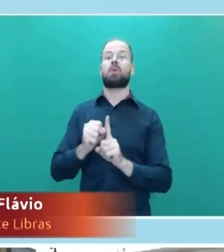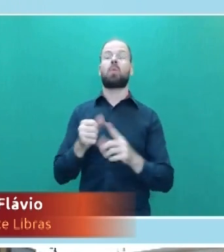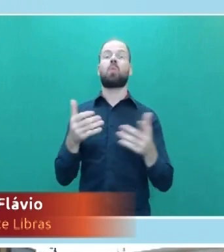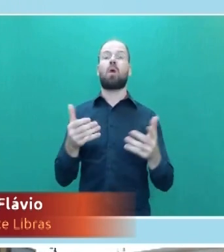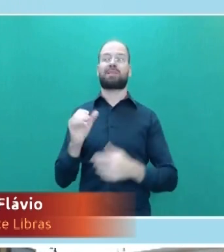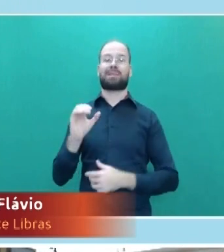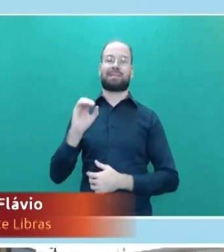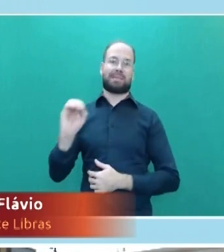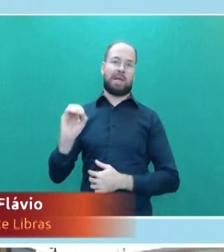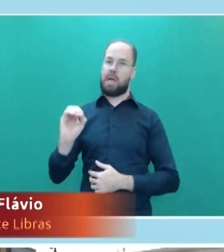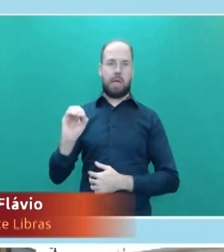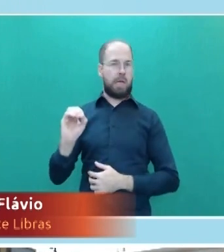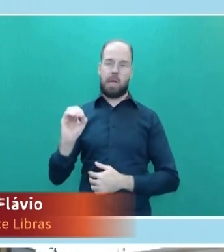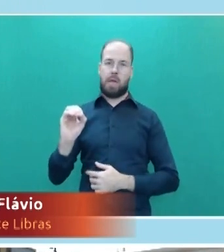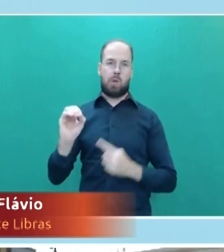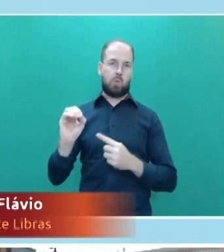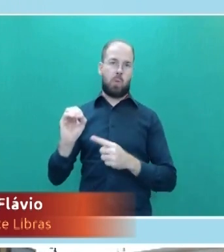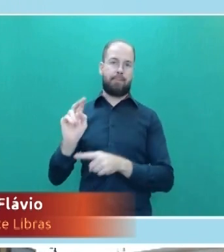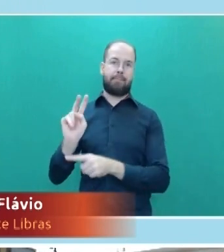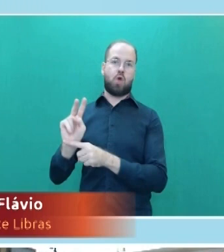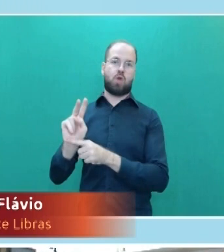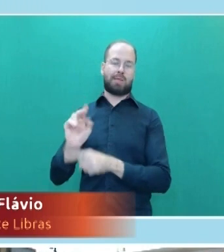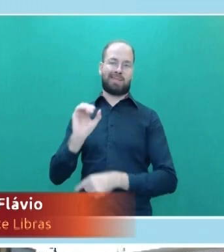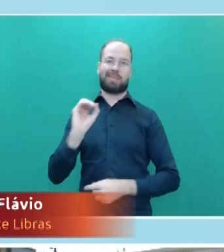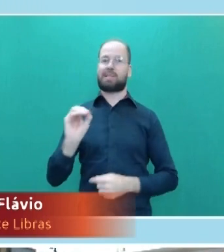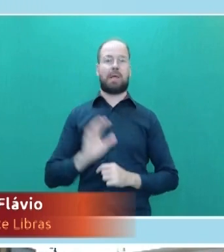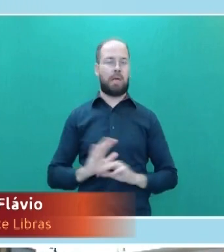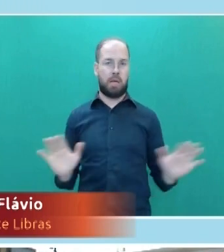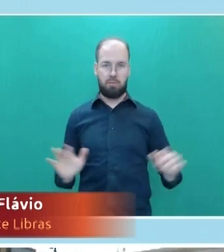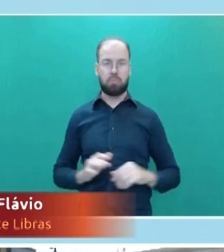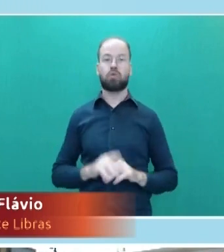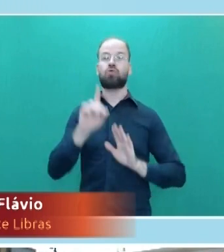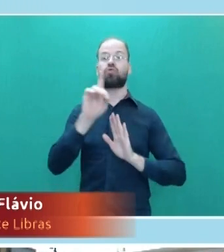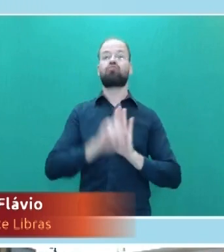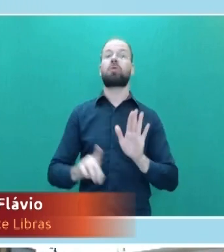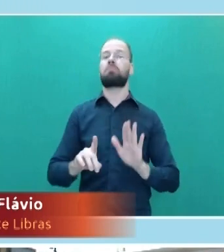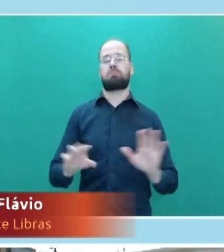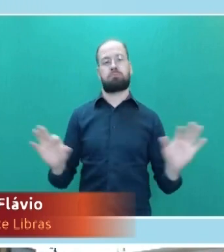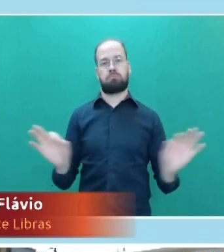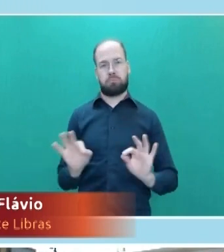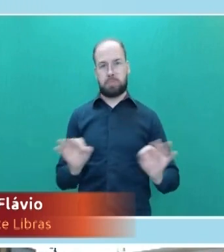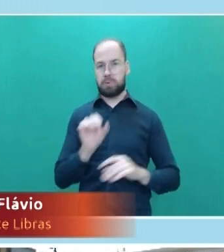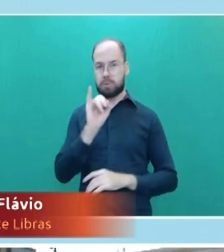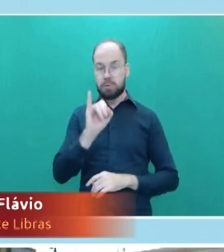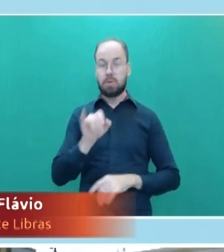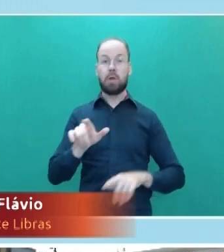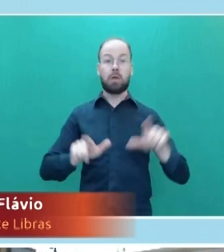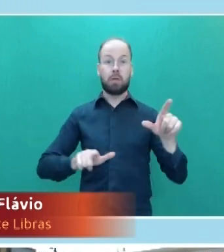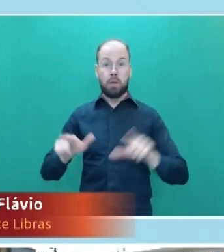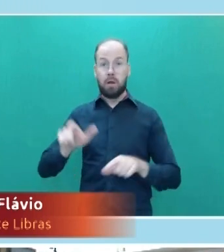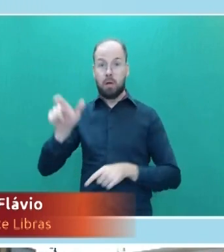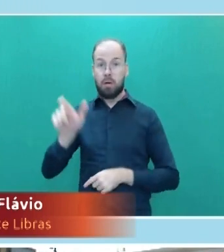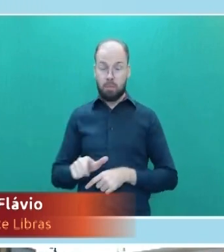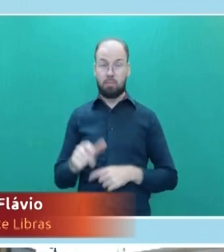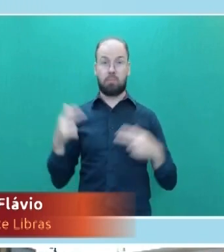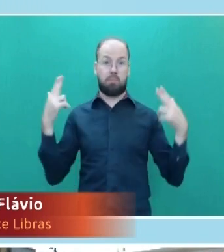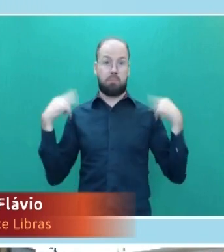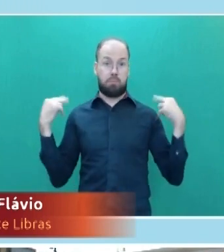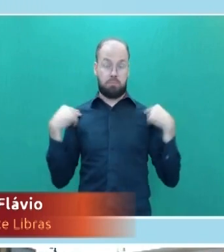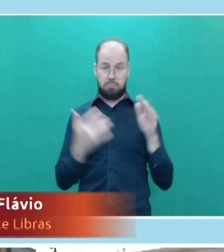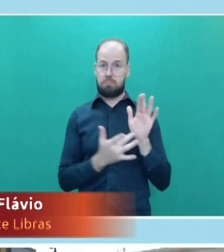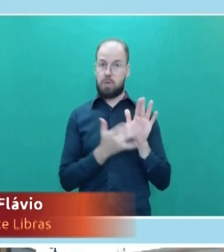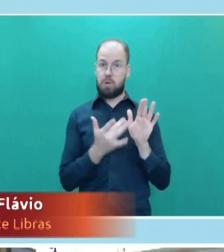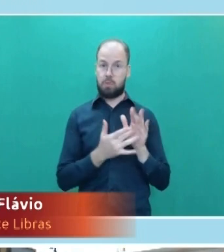Zero proteção. Eles vão ter algum tipo de proteção se o trabalhador por aplicativo, por vontade própria,